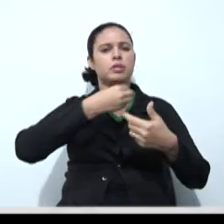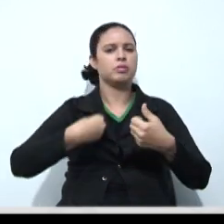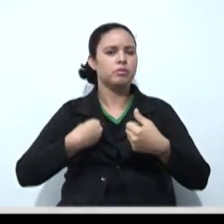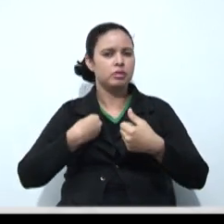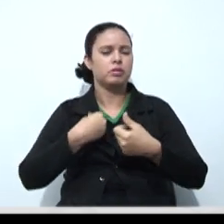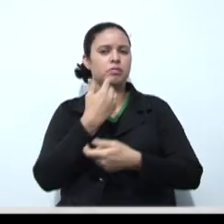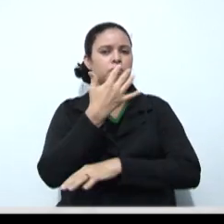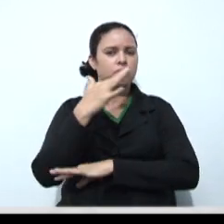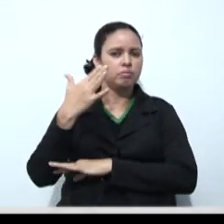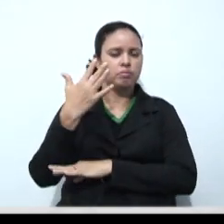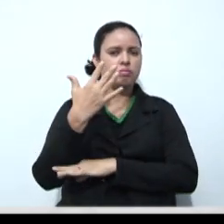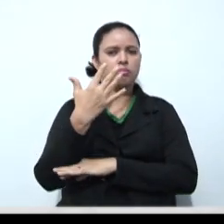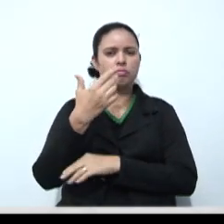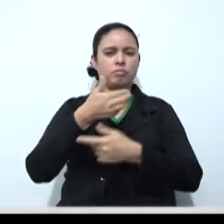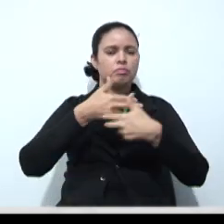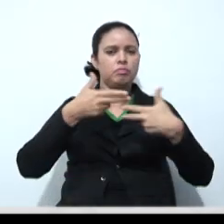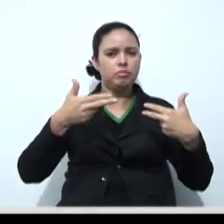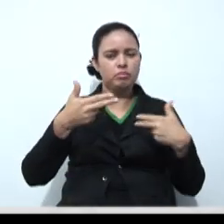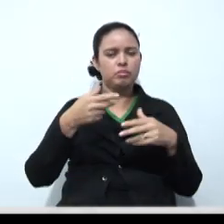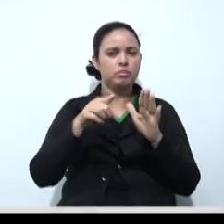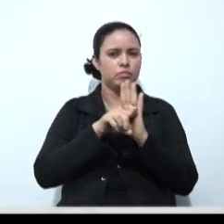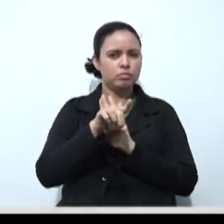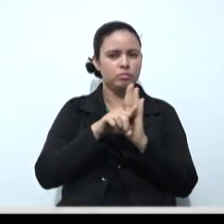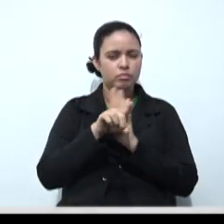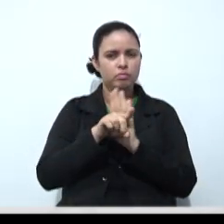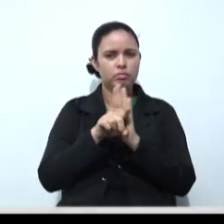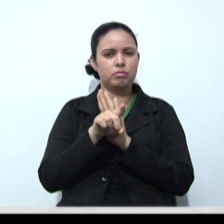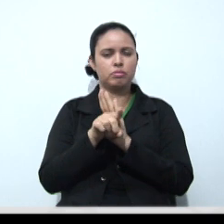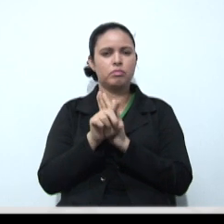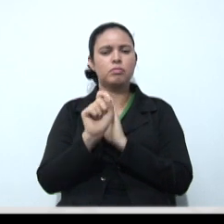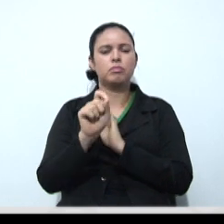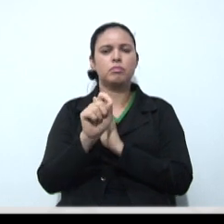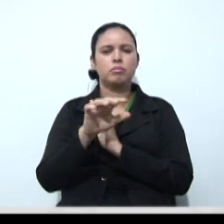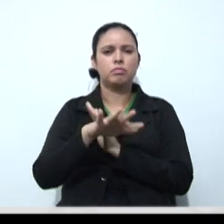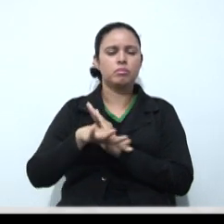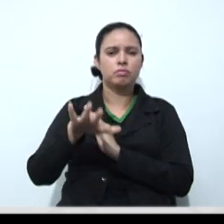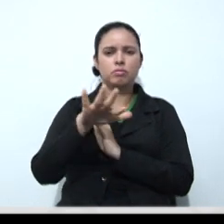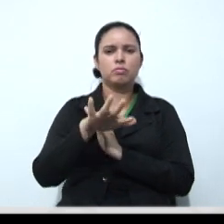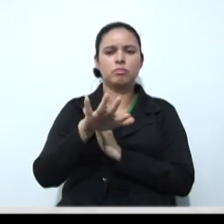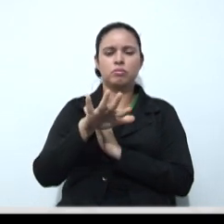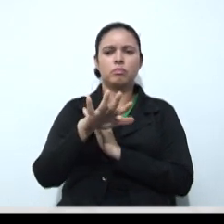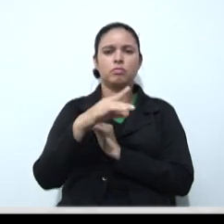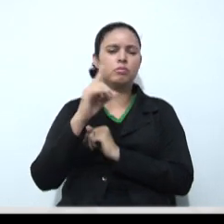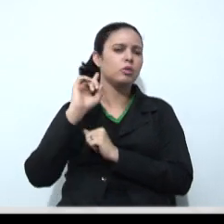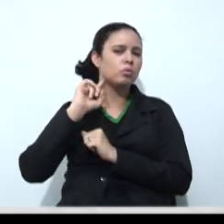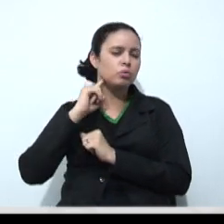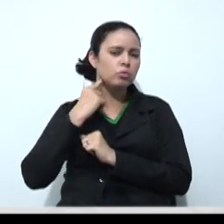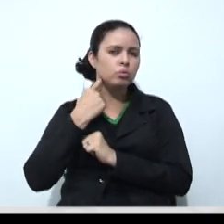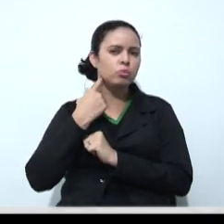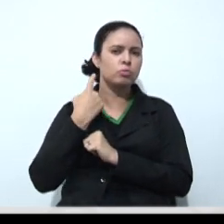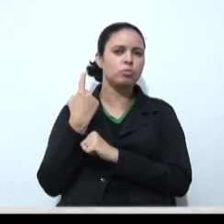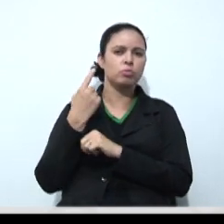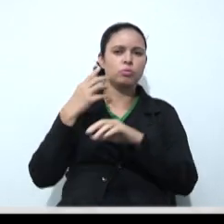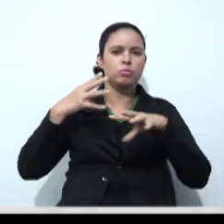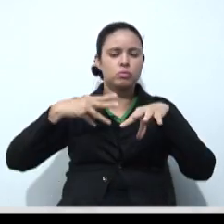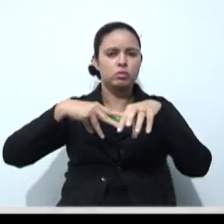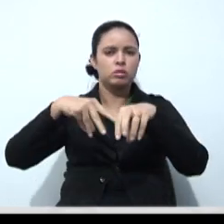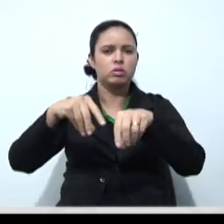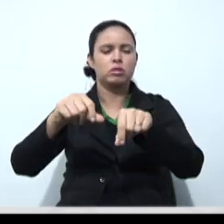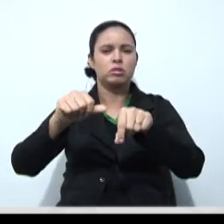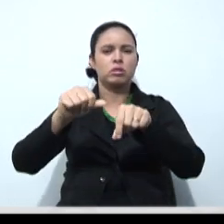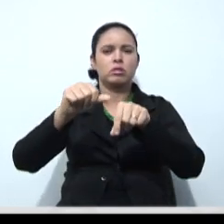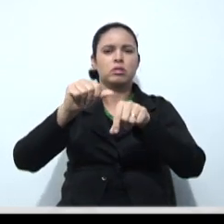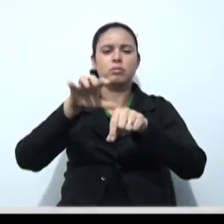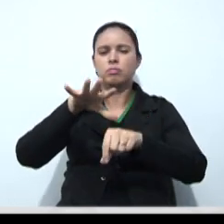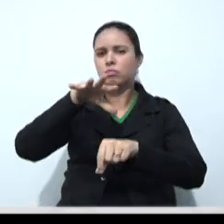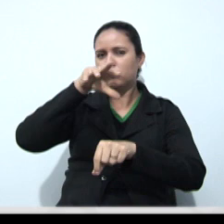ambiental. Também analisar os efeitos da poluição industrial no solo, na água e no ar e estudar